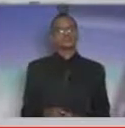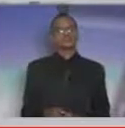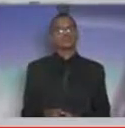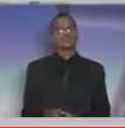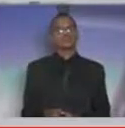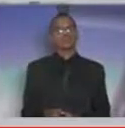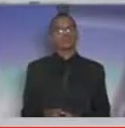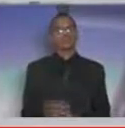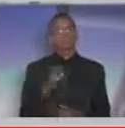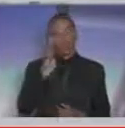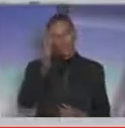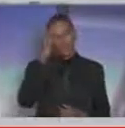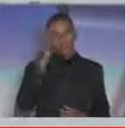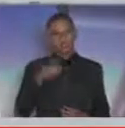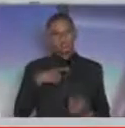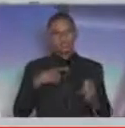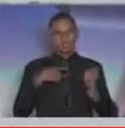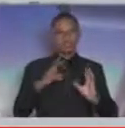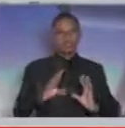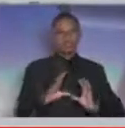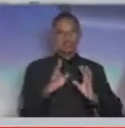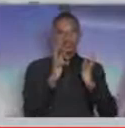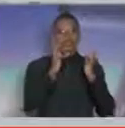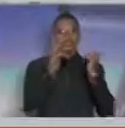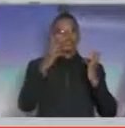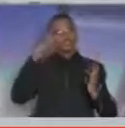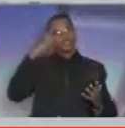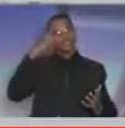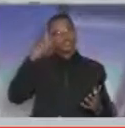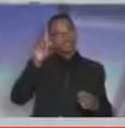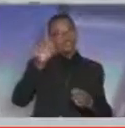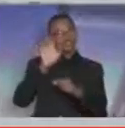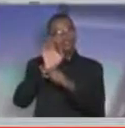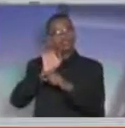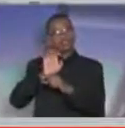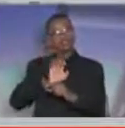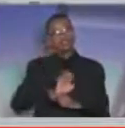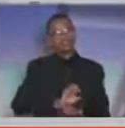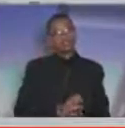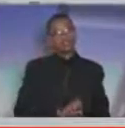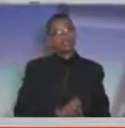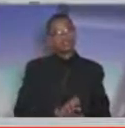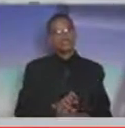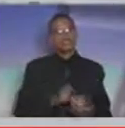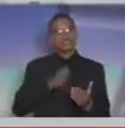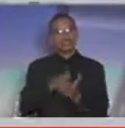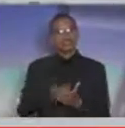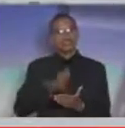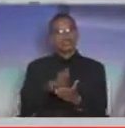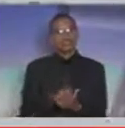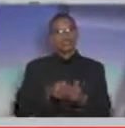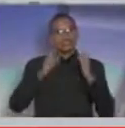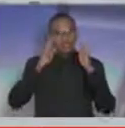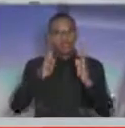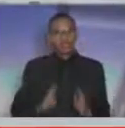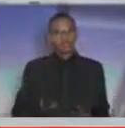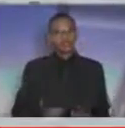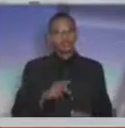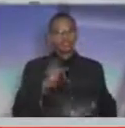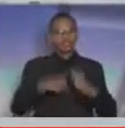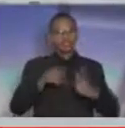haverá comemoração do dia Estadual de luta pela dignidade do Servidor